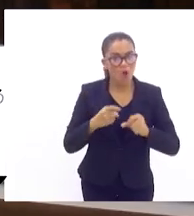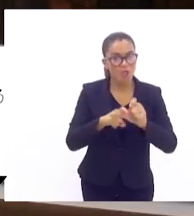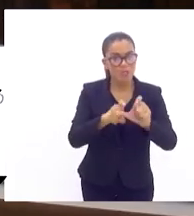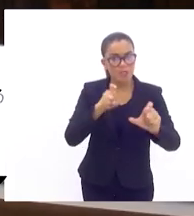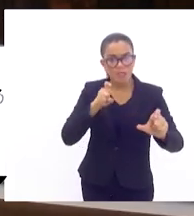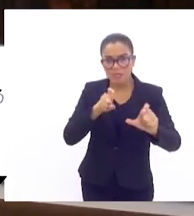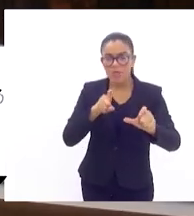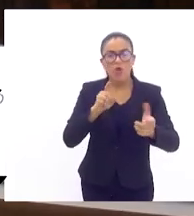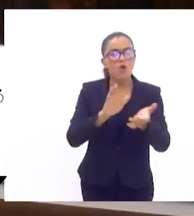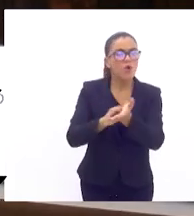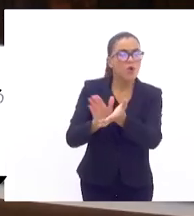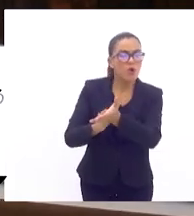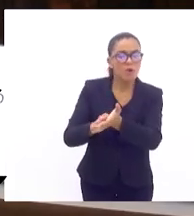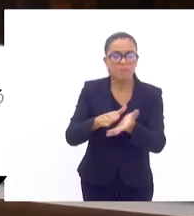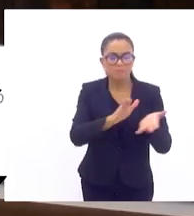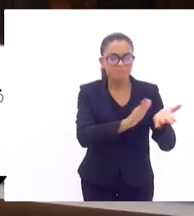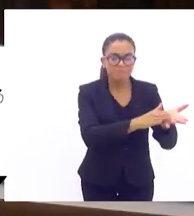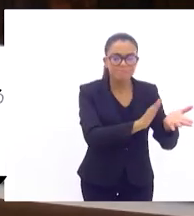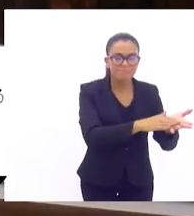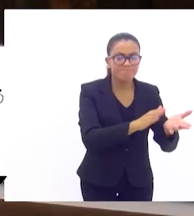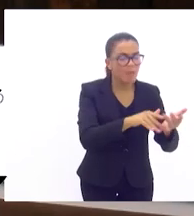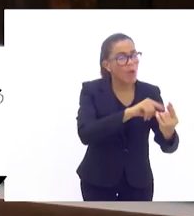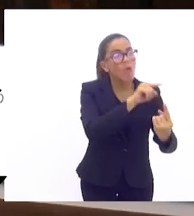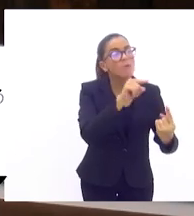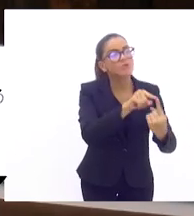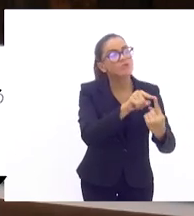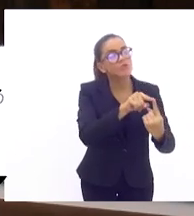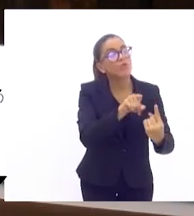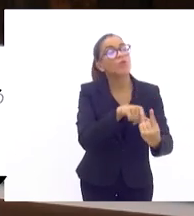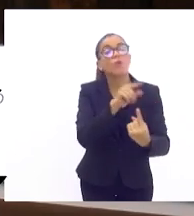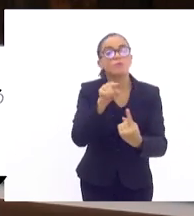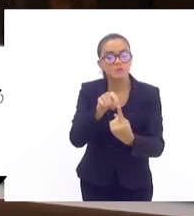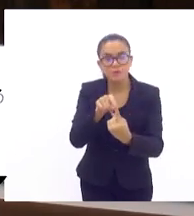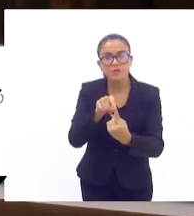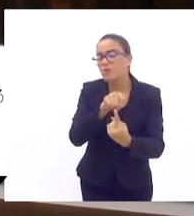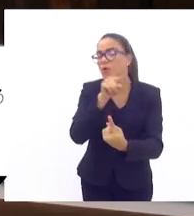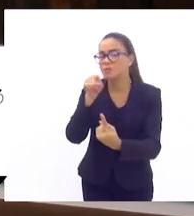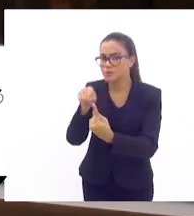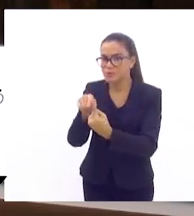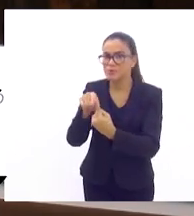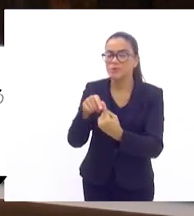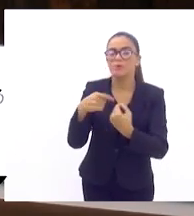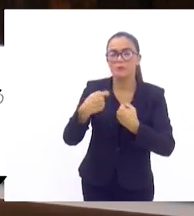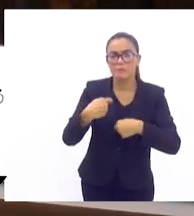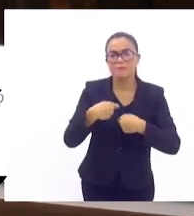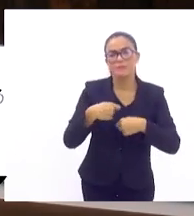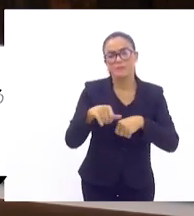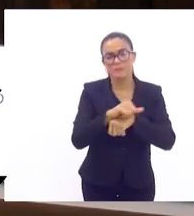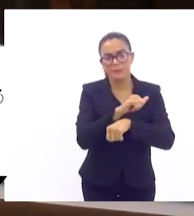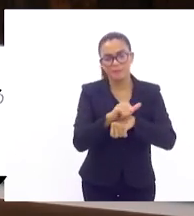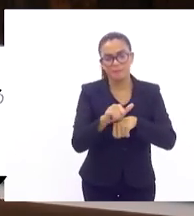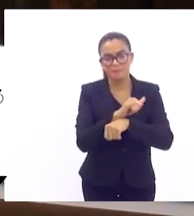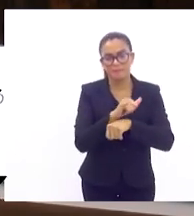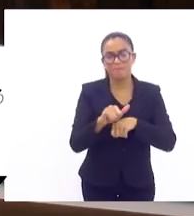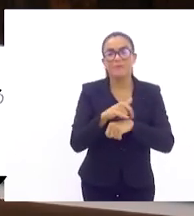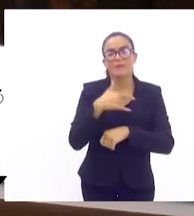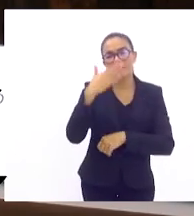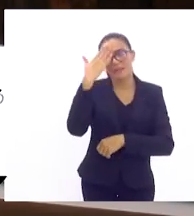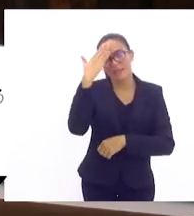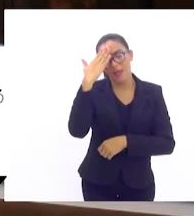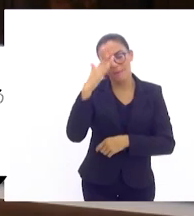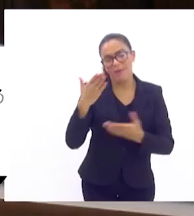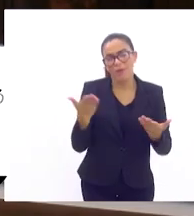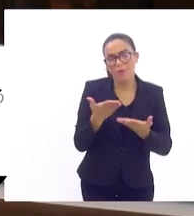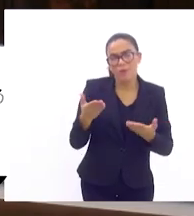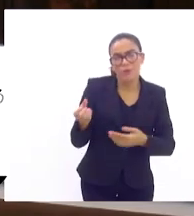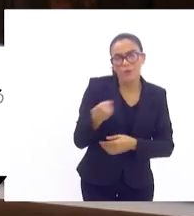independente, cobrando as metas que foram estabelecidas e devem ser estabelecidas pelos concessionários. A gente sabe que o novo marco legal